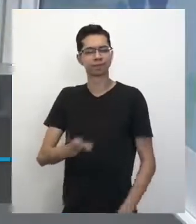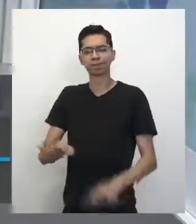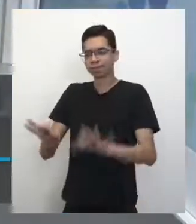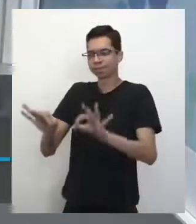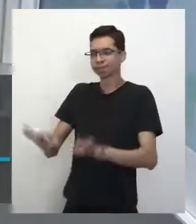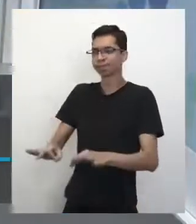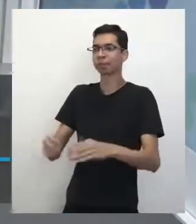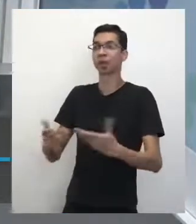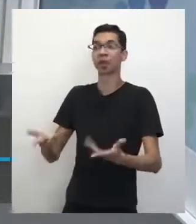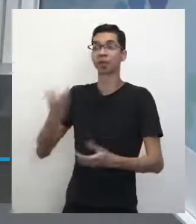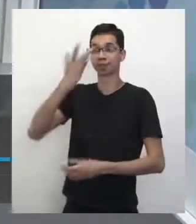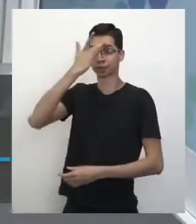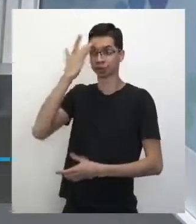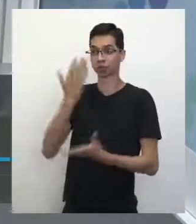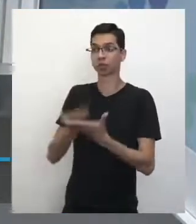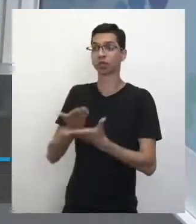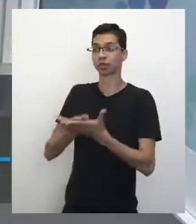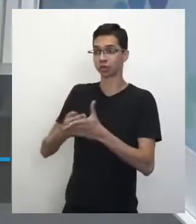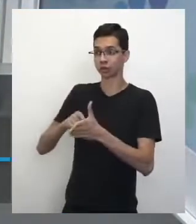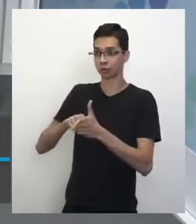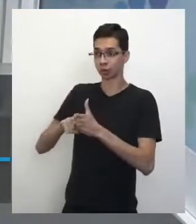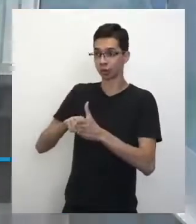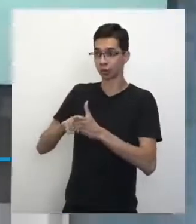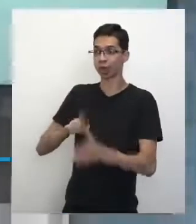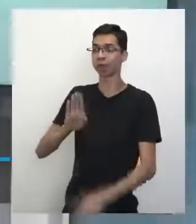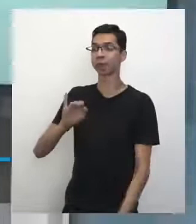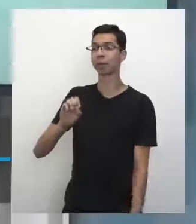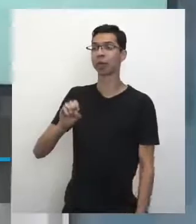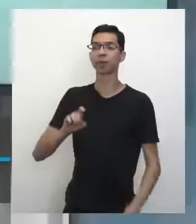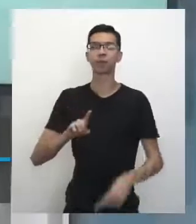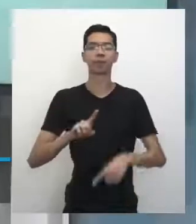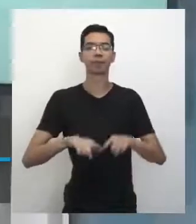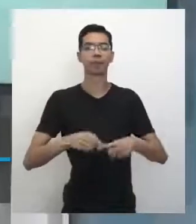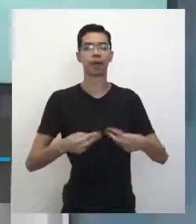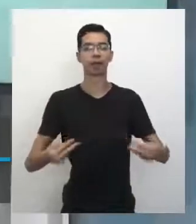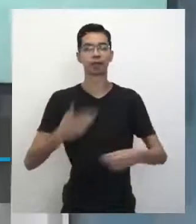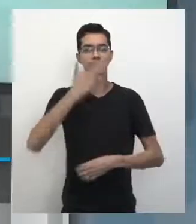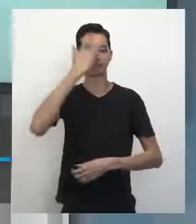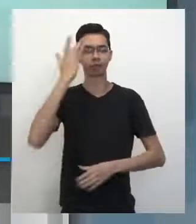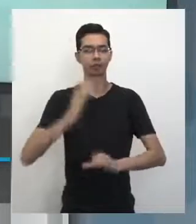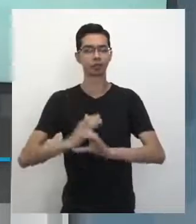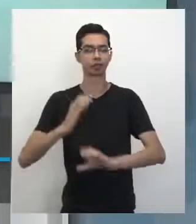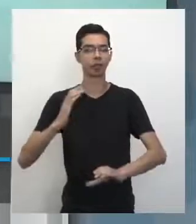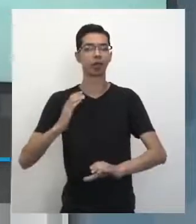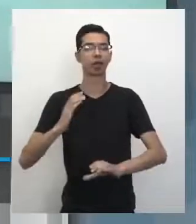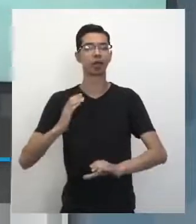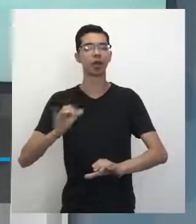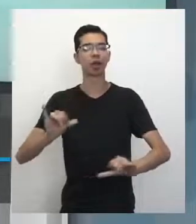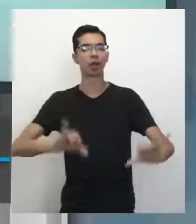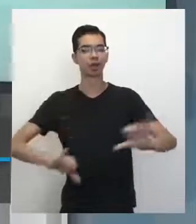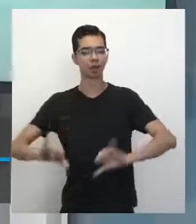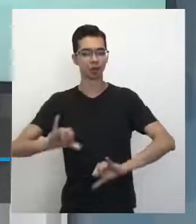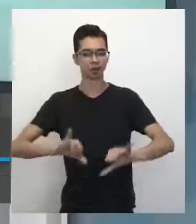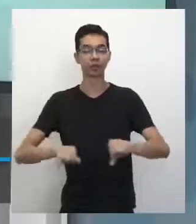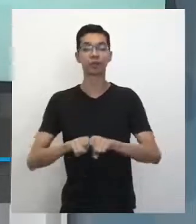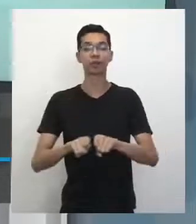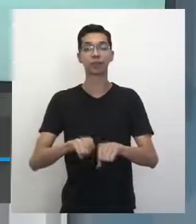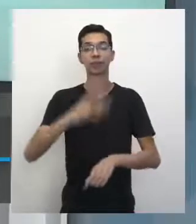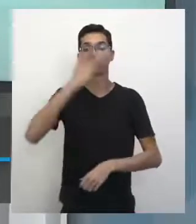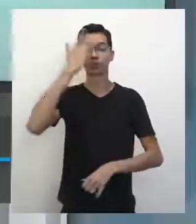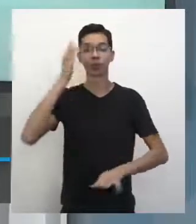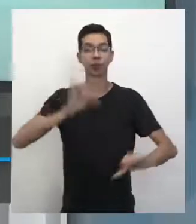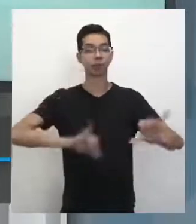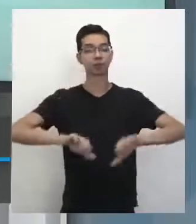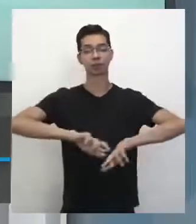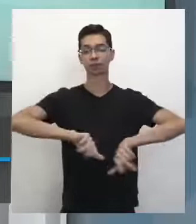que estudou esse tipo de biomaterial, o pessoal lá da engenharia química, né, e o pessoal da química de maneira